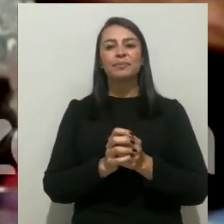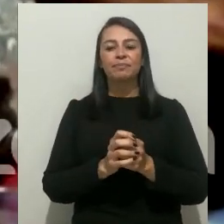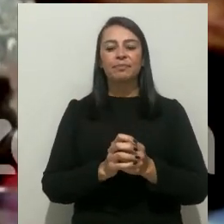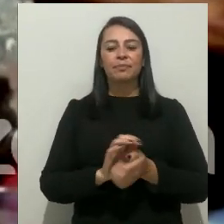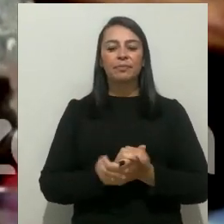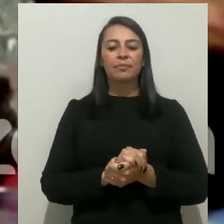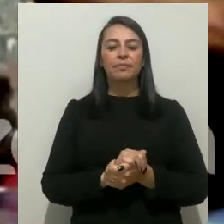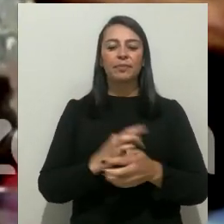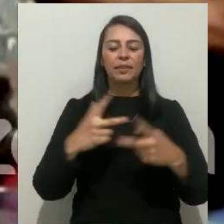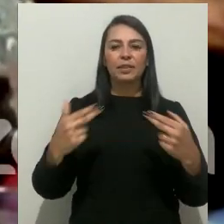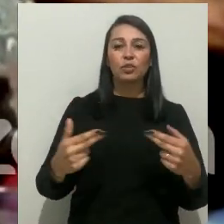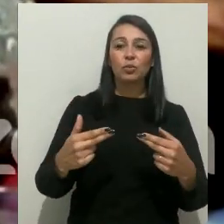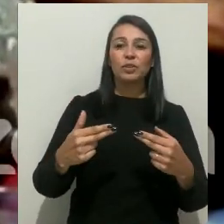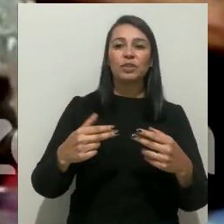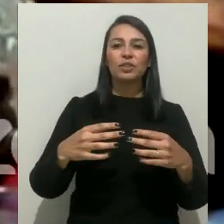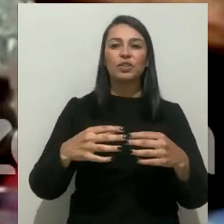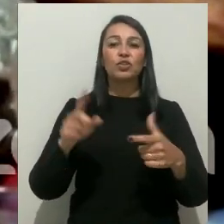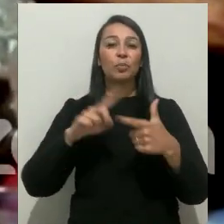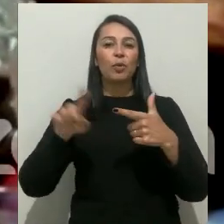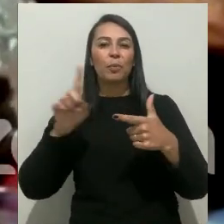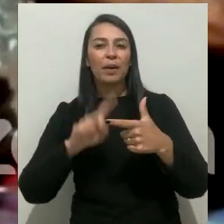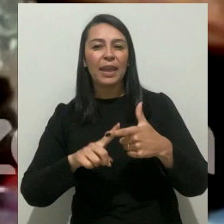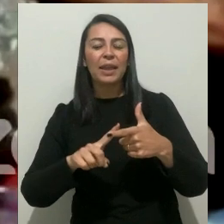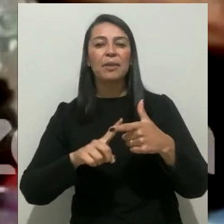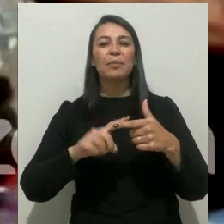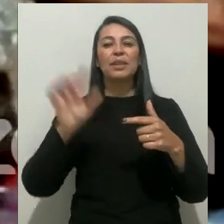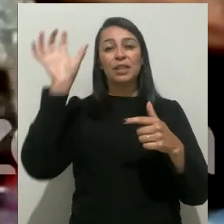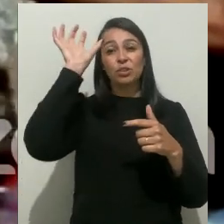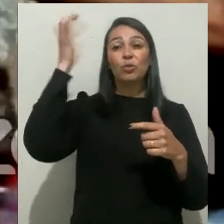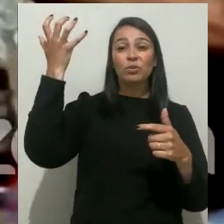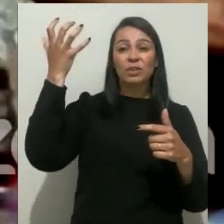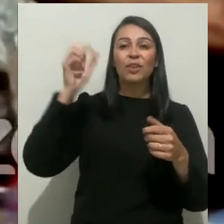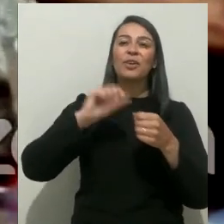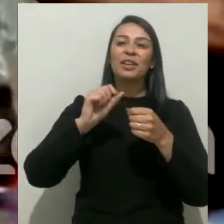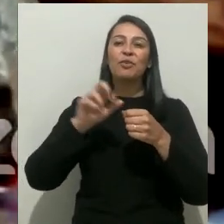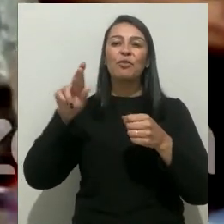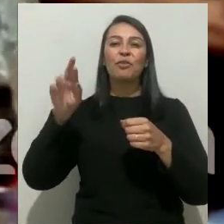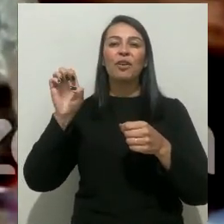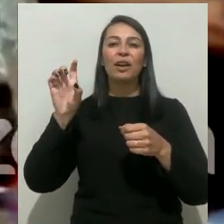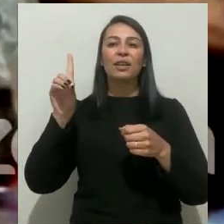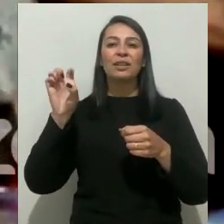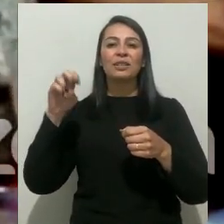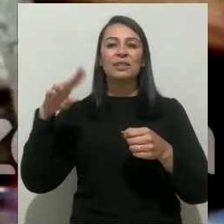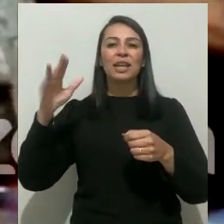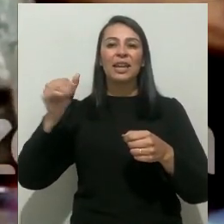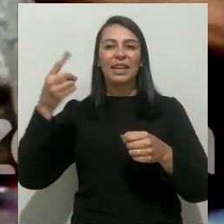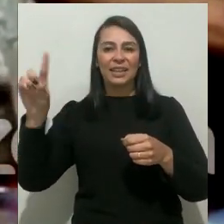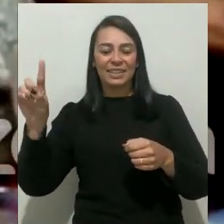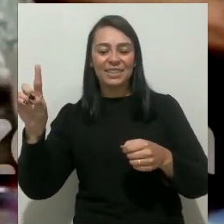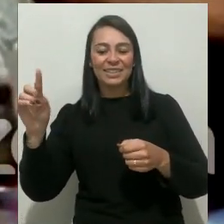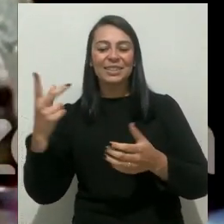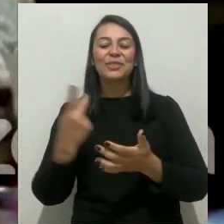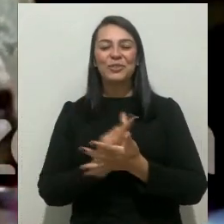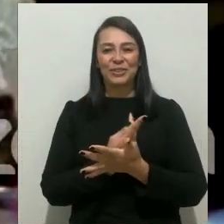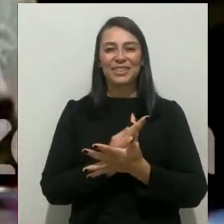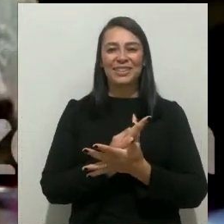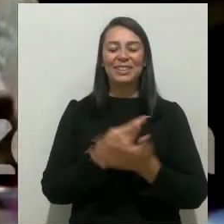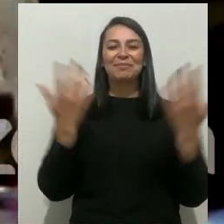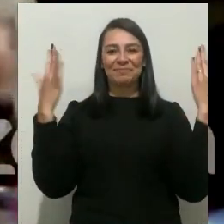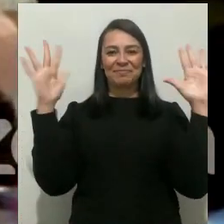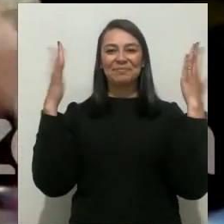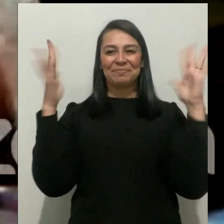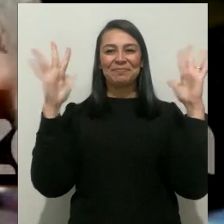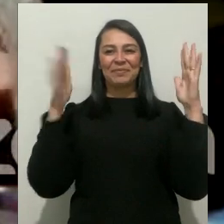esse jogo de escuridão e luz é que faz a redenção. É isso que eu tinha que perguntar.